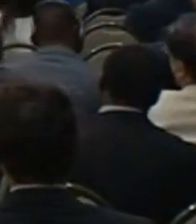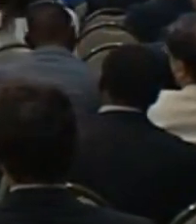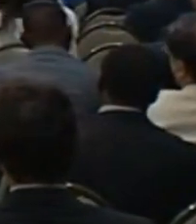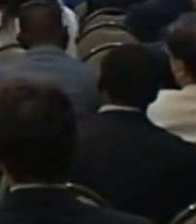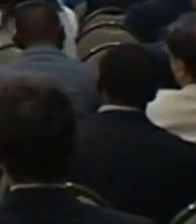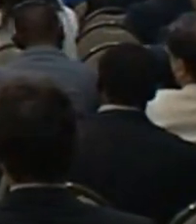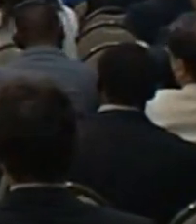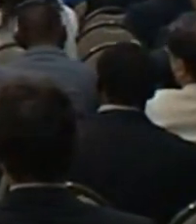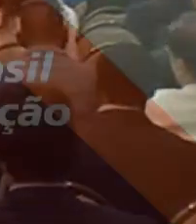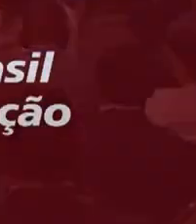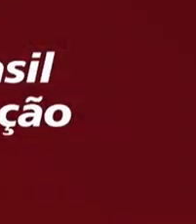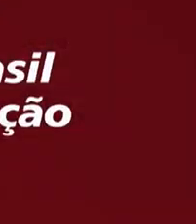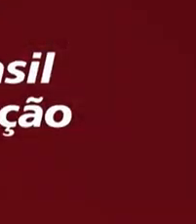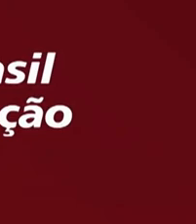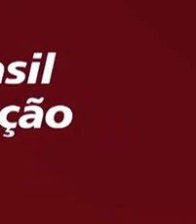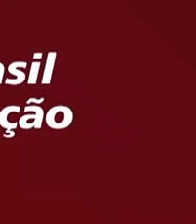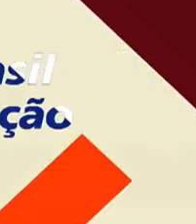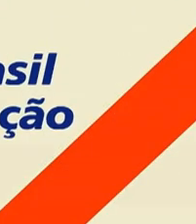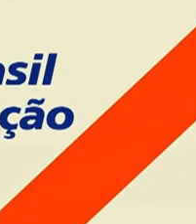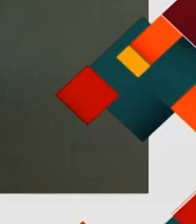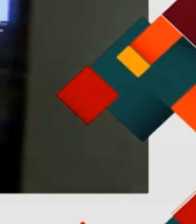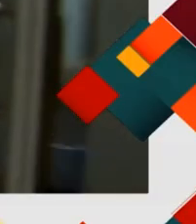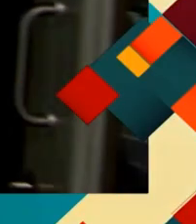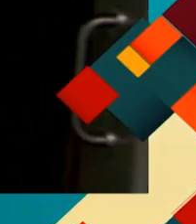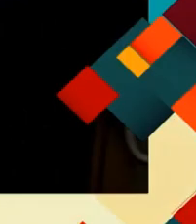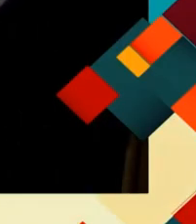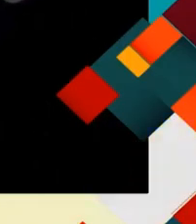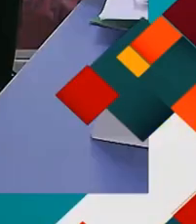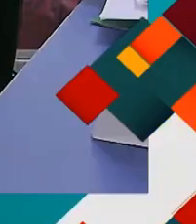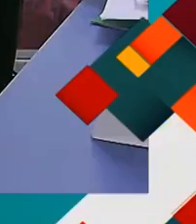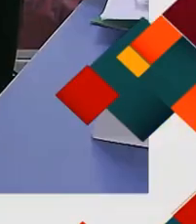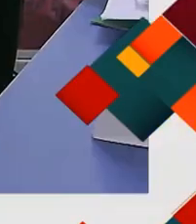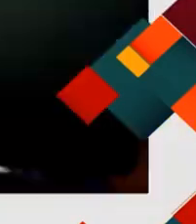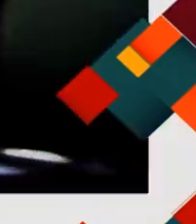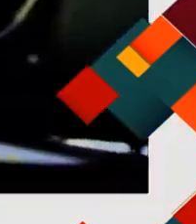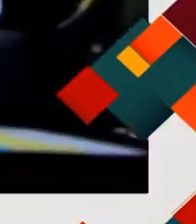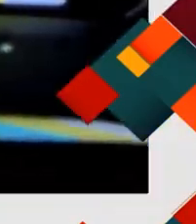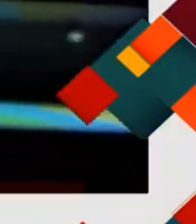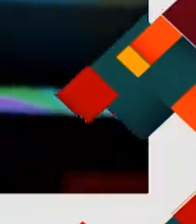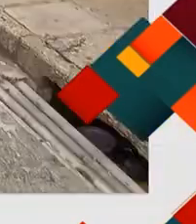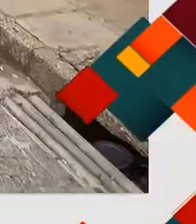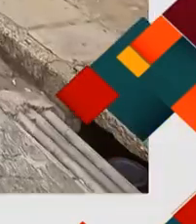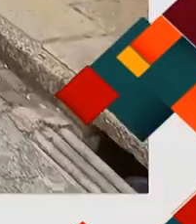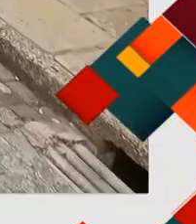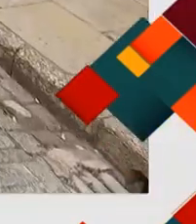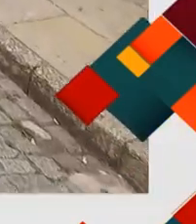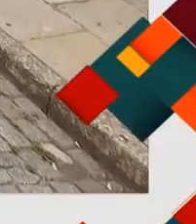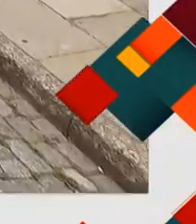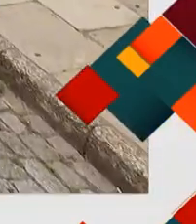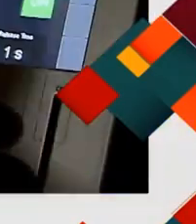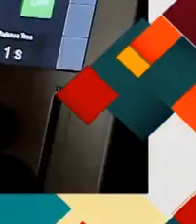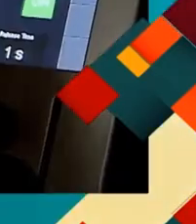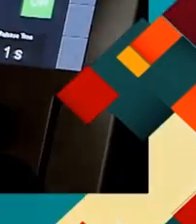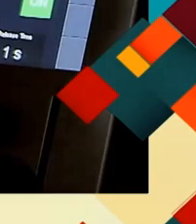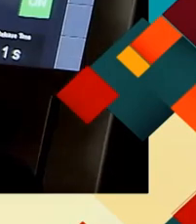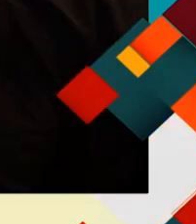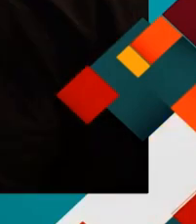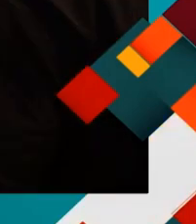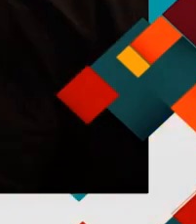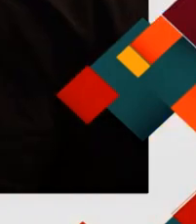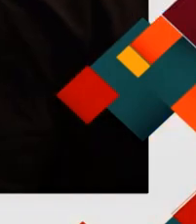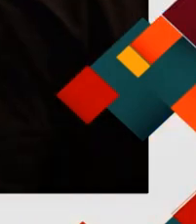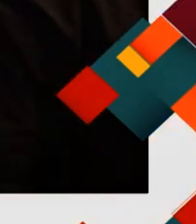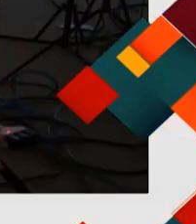o governo brasileiro por meio da empresa brasil de comunicação é bc oferece um pacote de 30